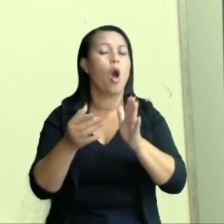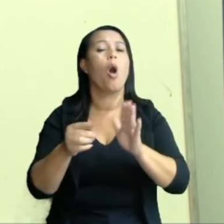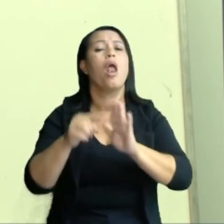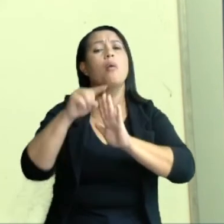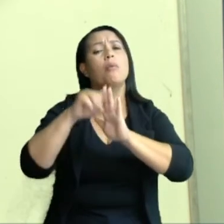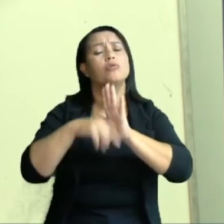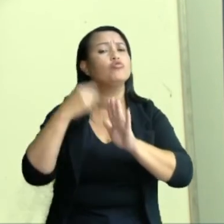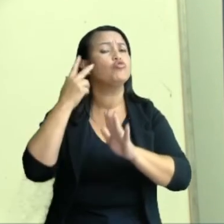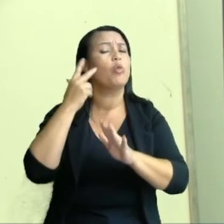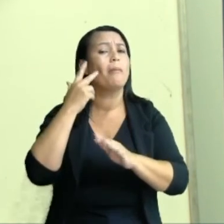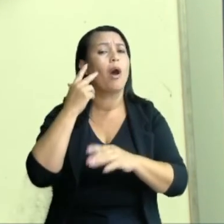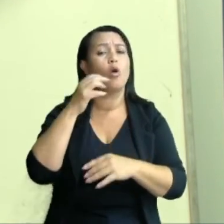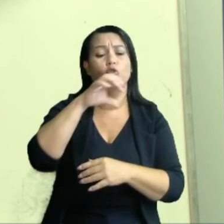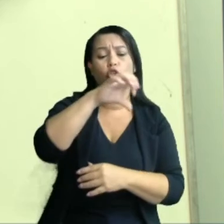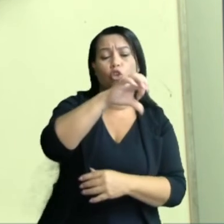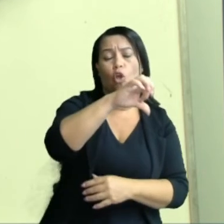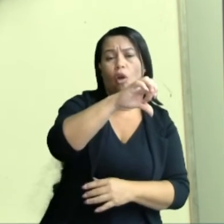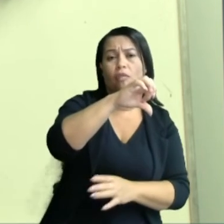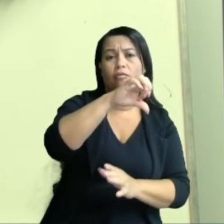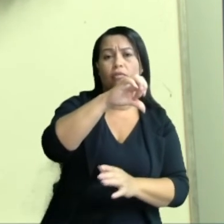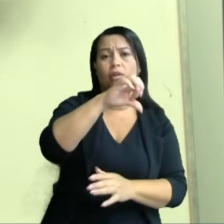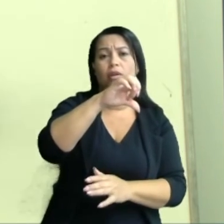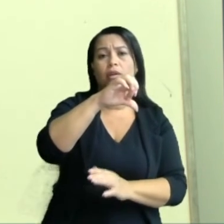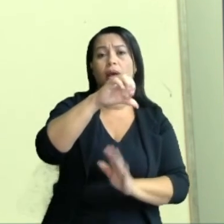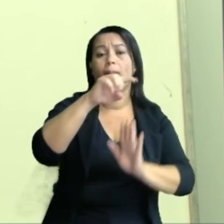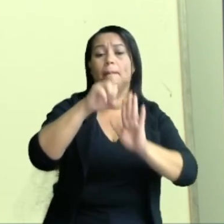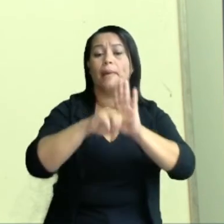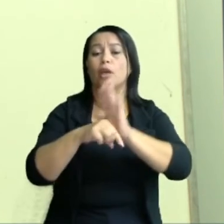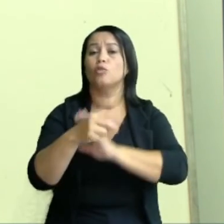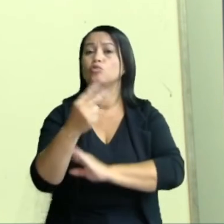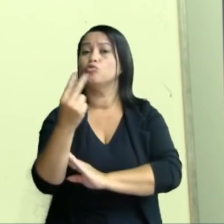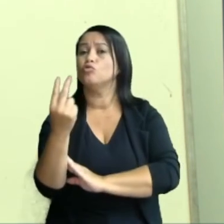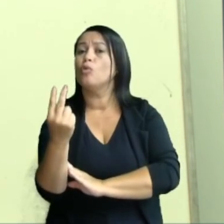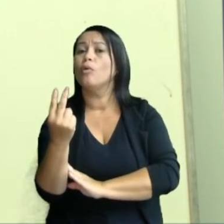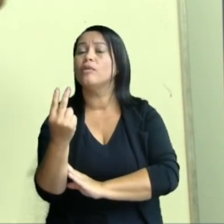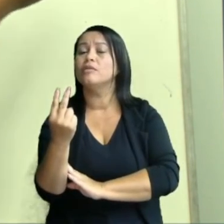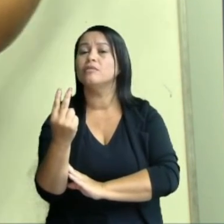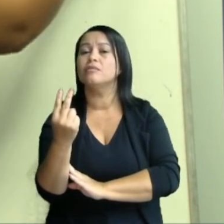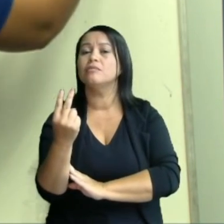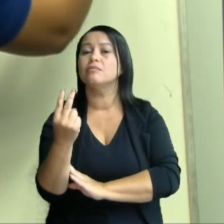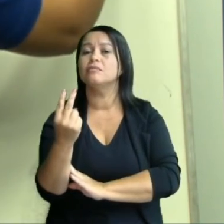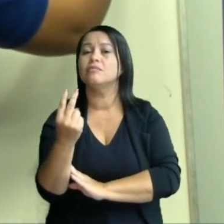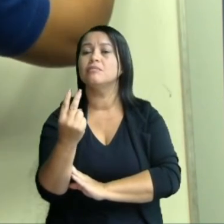subtração normal. 9 tiro 2, fica quanto?